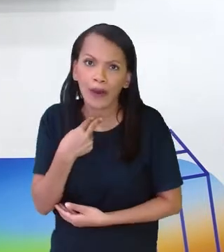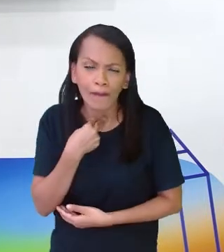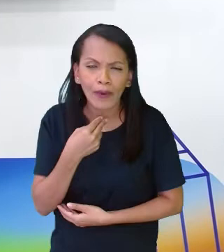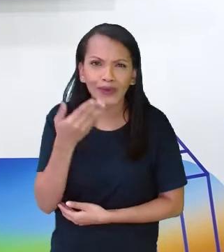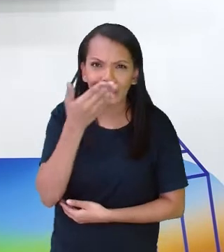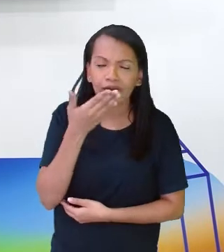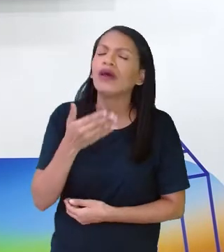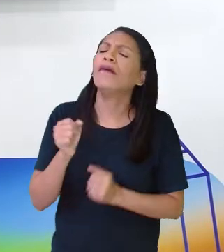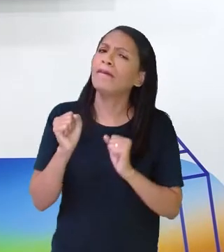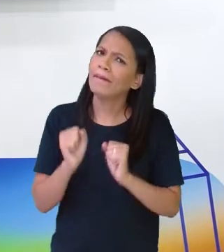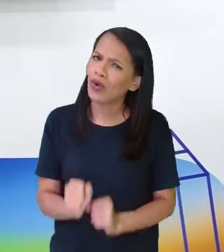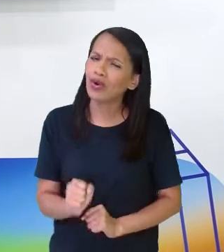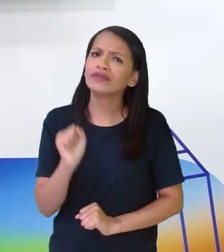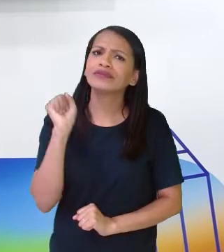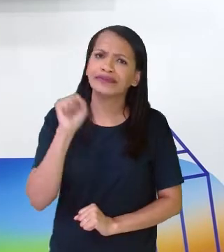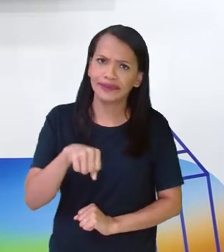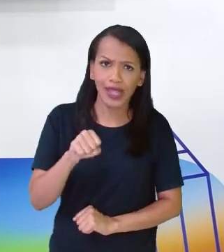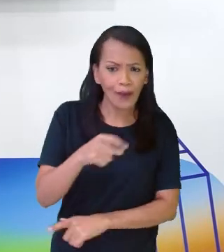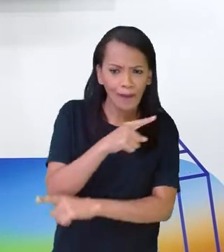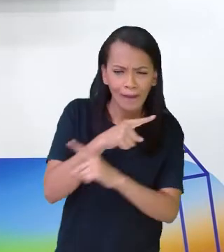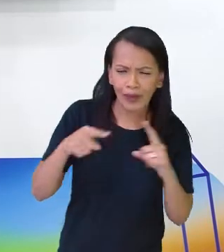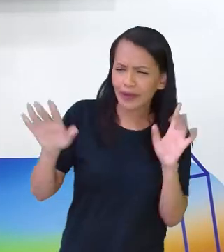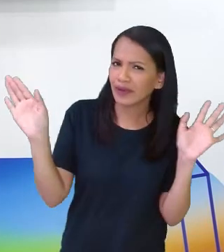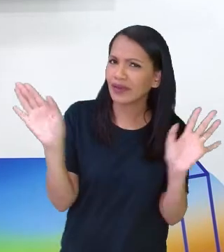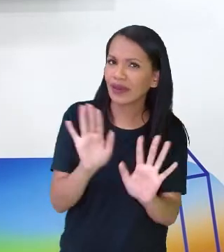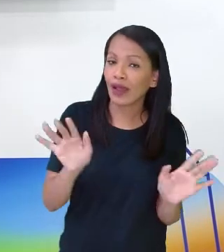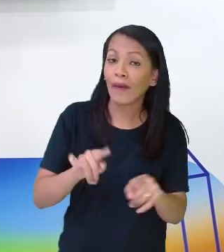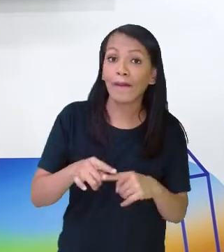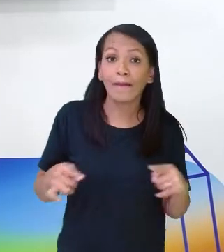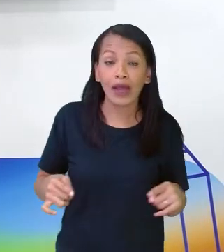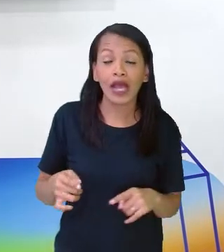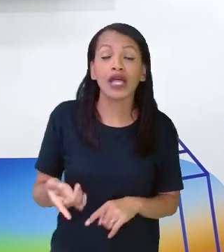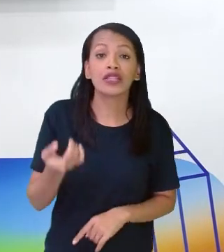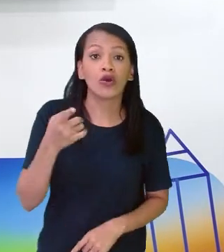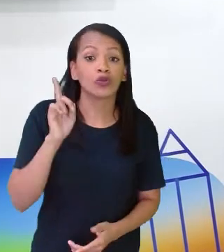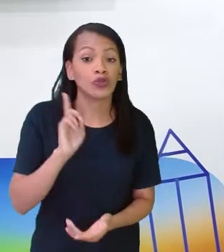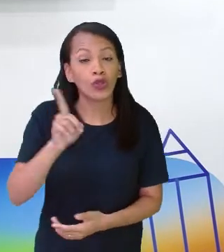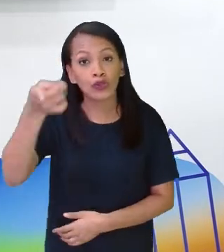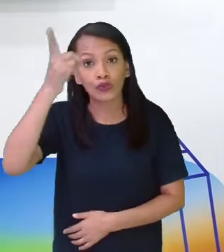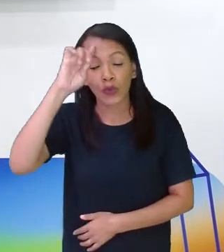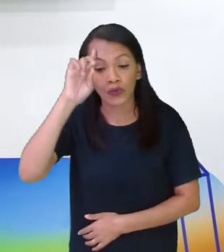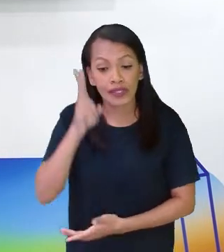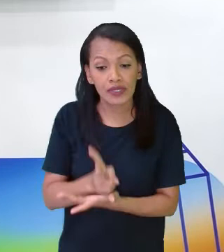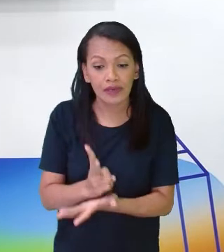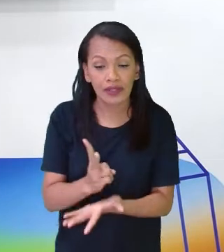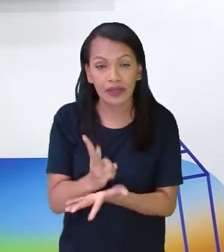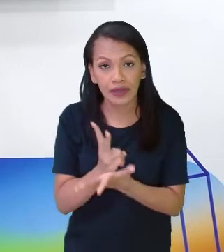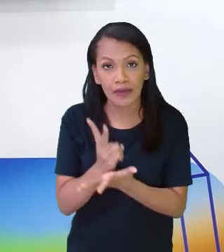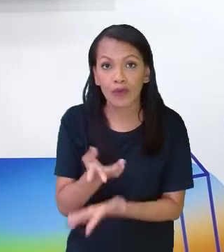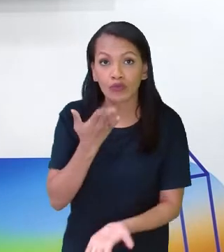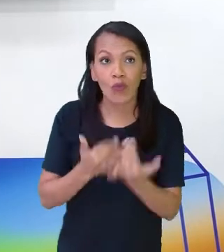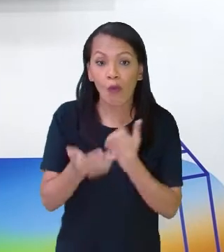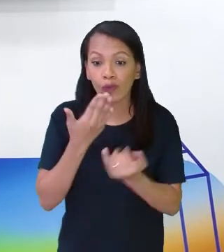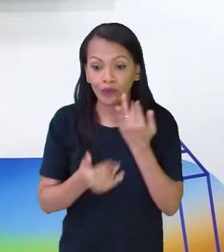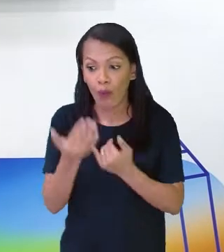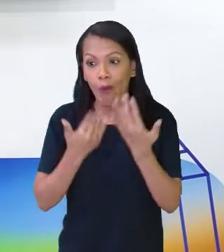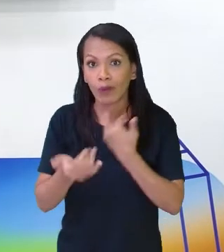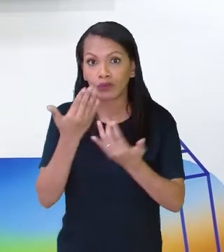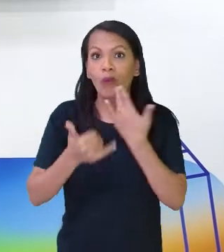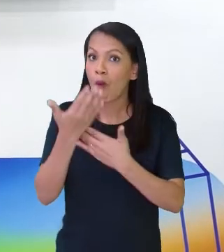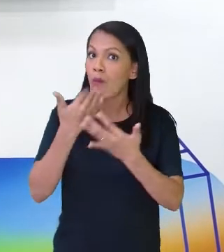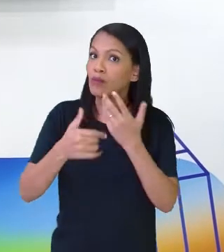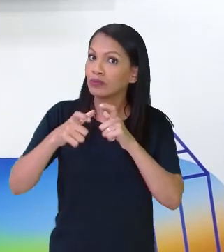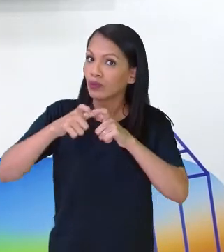Sim, não é proibido. O grande problema é quando nós consumimos esses alimentos aí em grandes quantidades. E muitas vezes